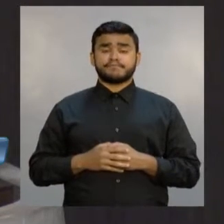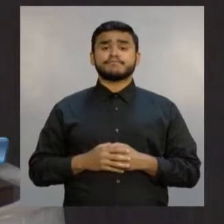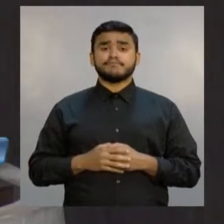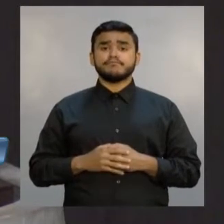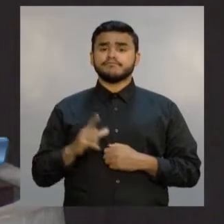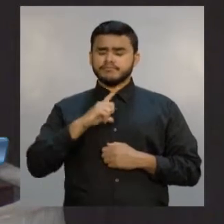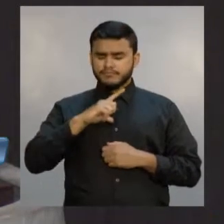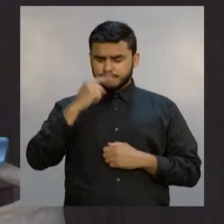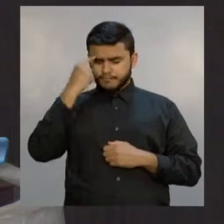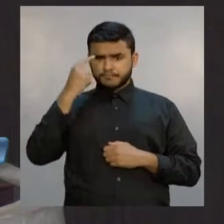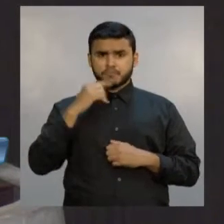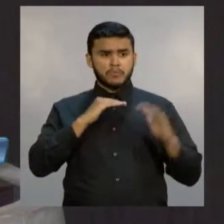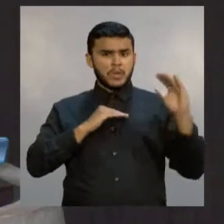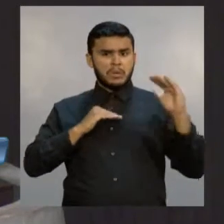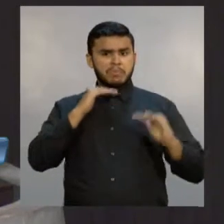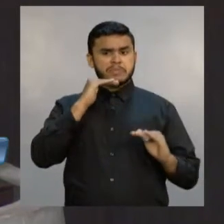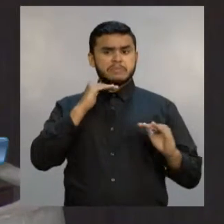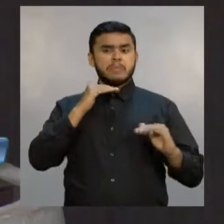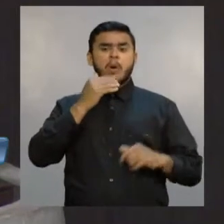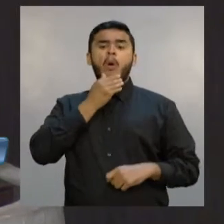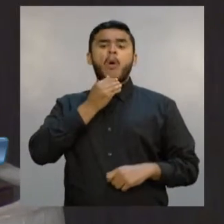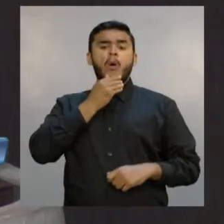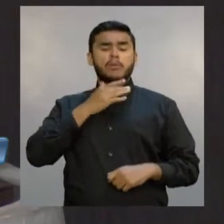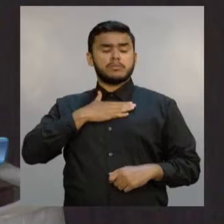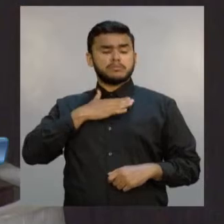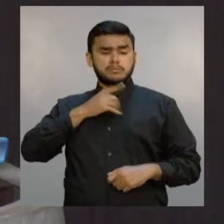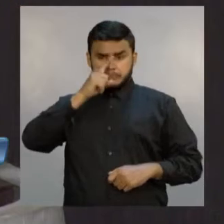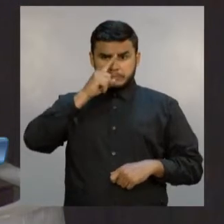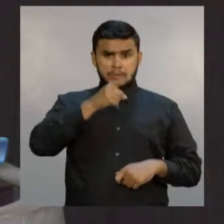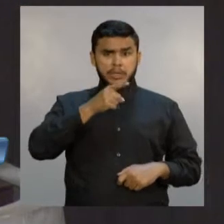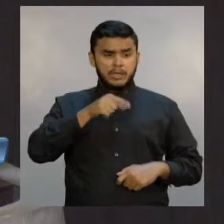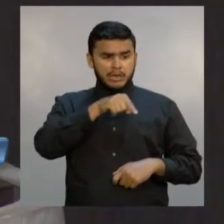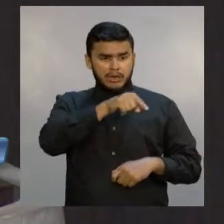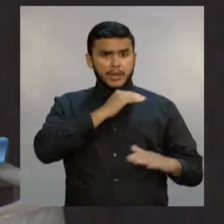relações de poder injustas e assimétricas.